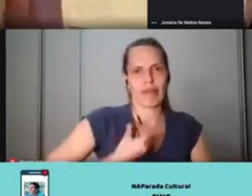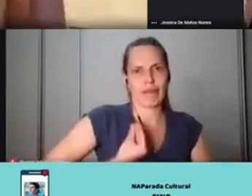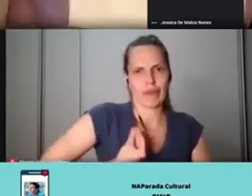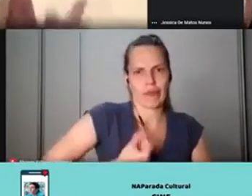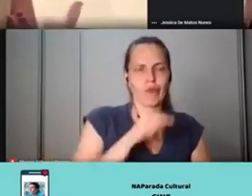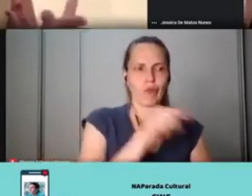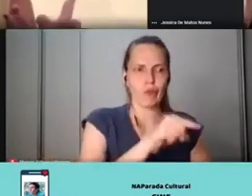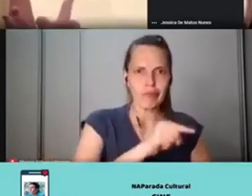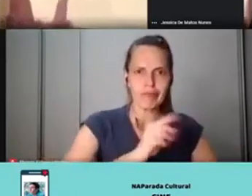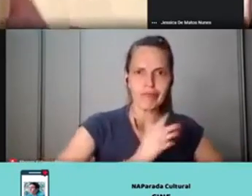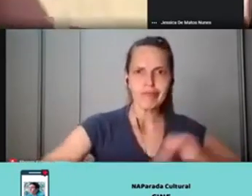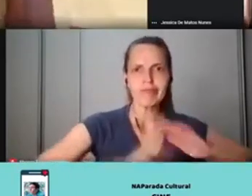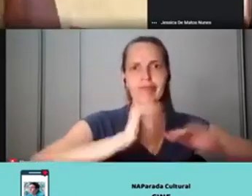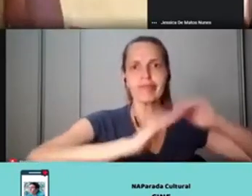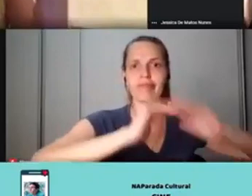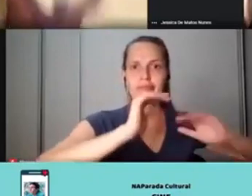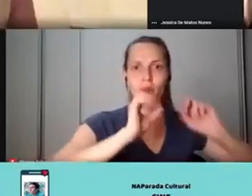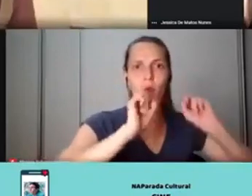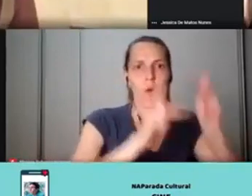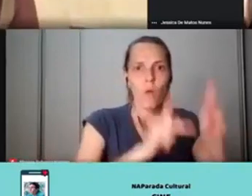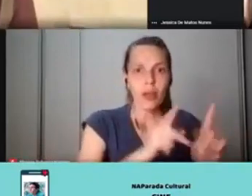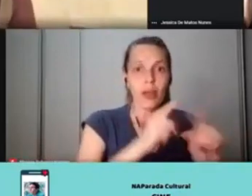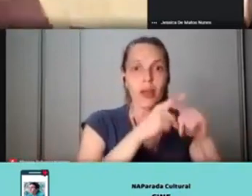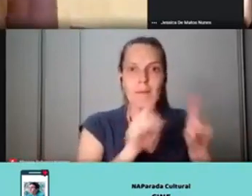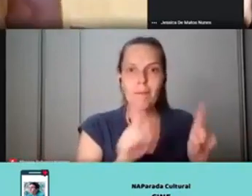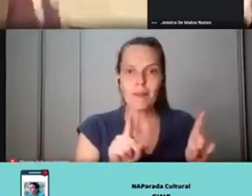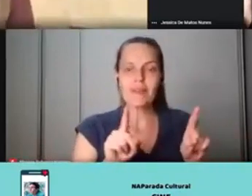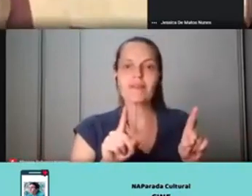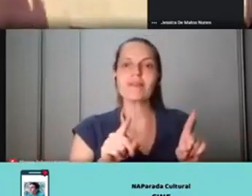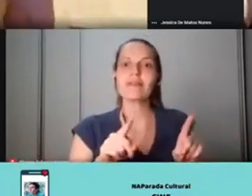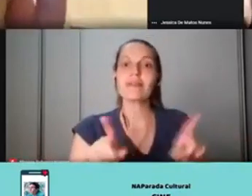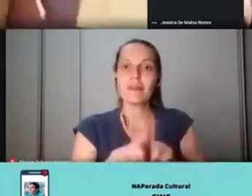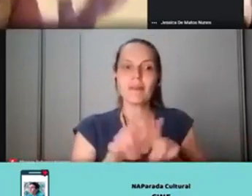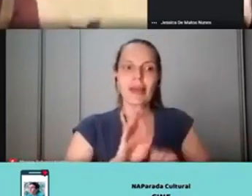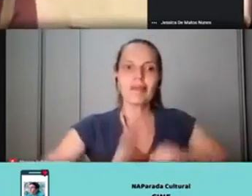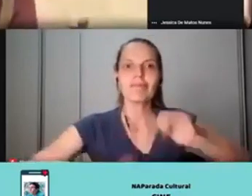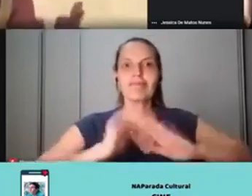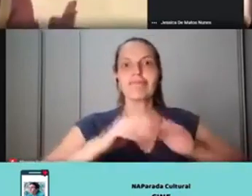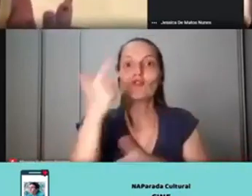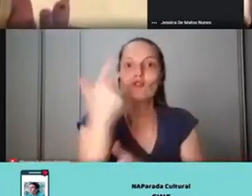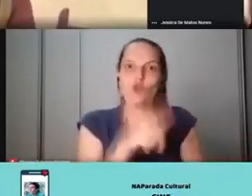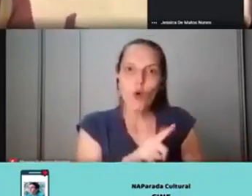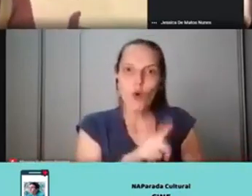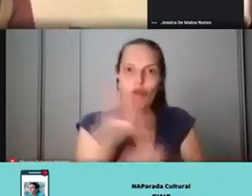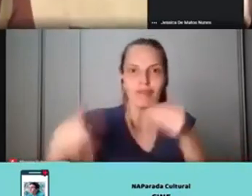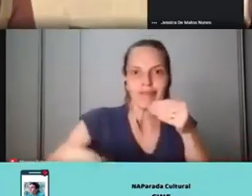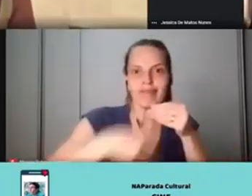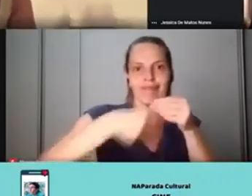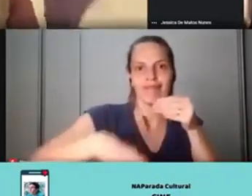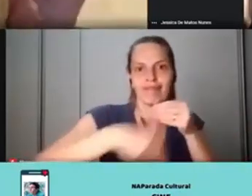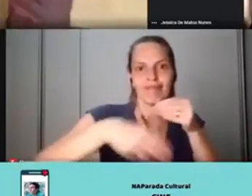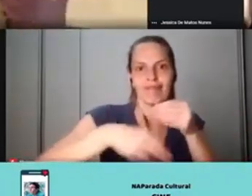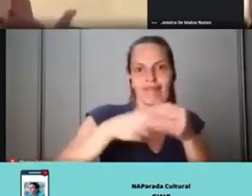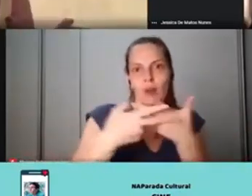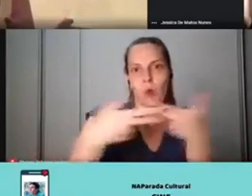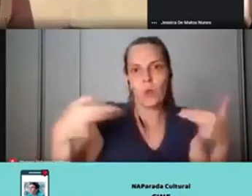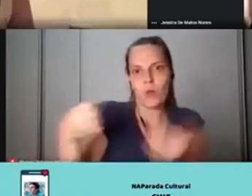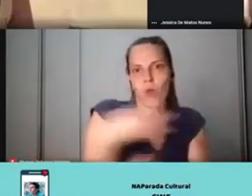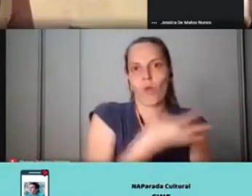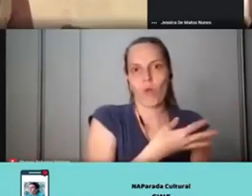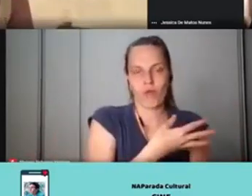vamos ter que reconstruir e construir, né? Somar, acrescentar, né? E a entrada